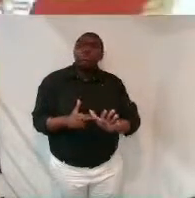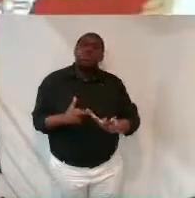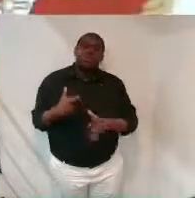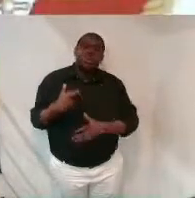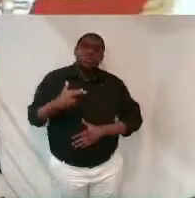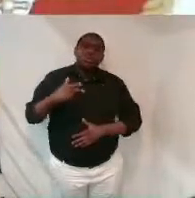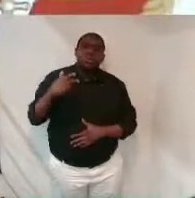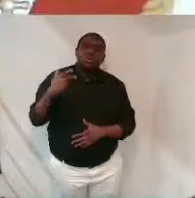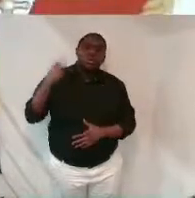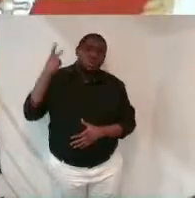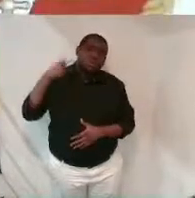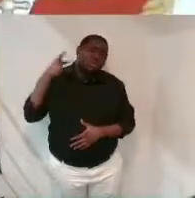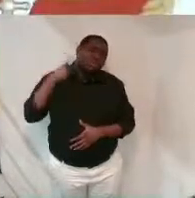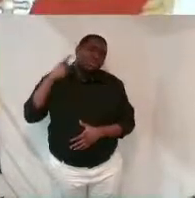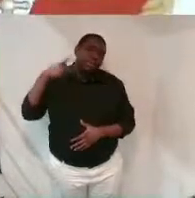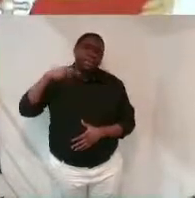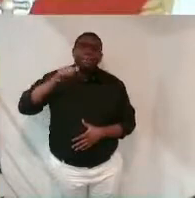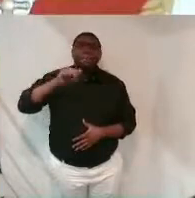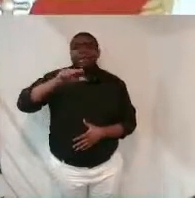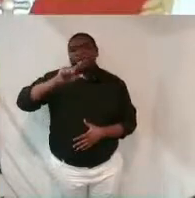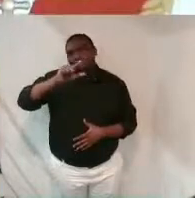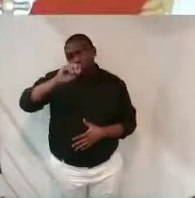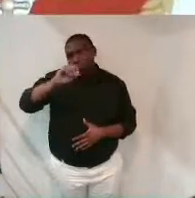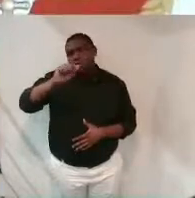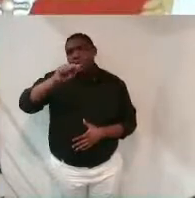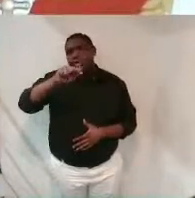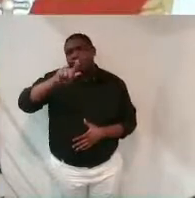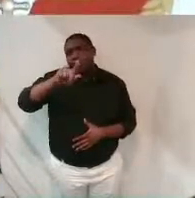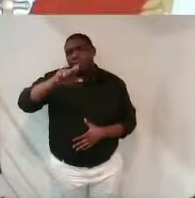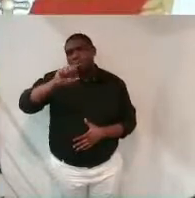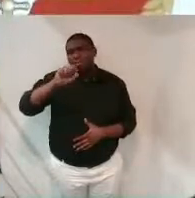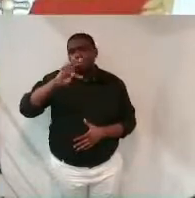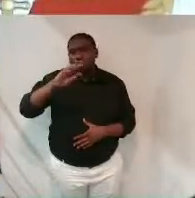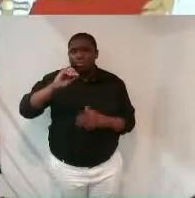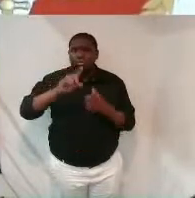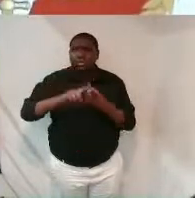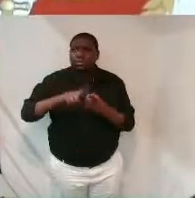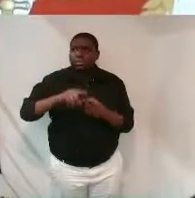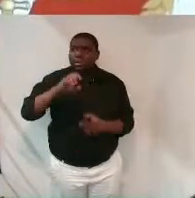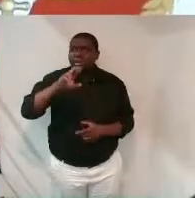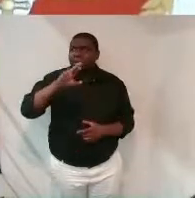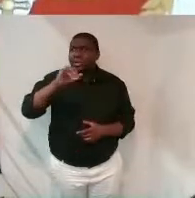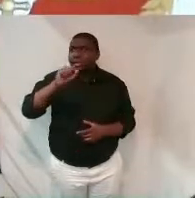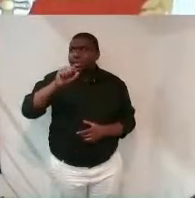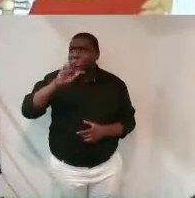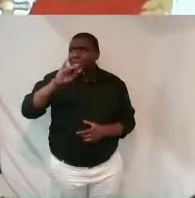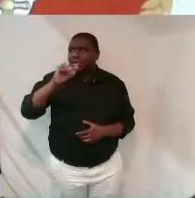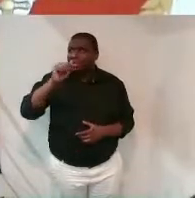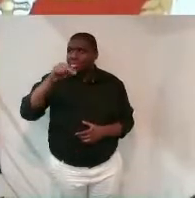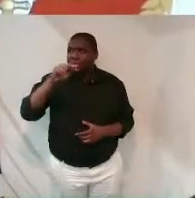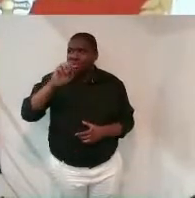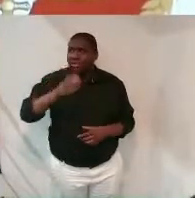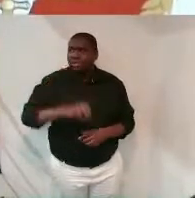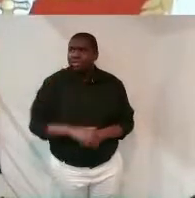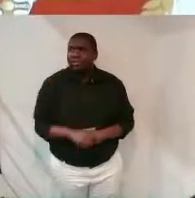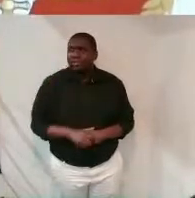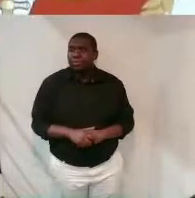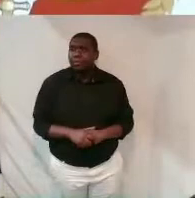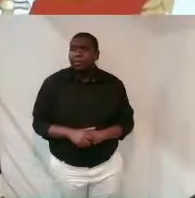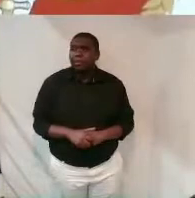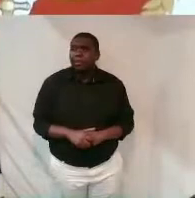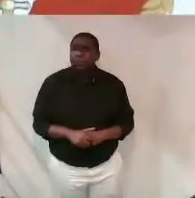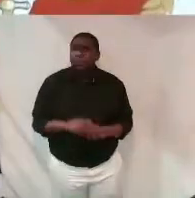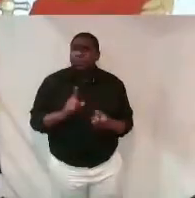de Freitas Oliveira e da doutora Cristiane Roberto. Em nome do Dr. Rinaldo